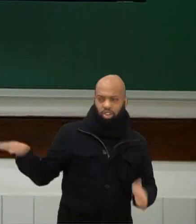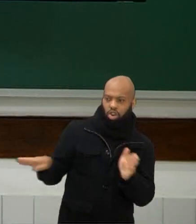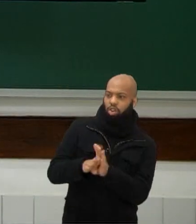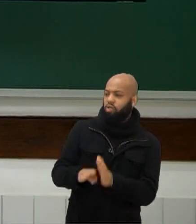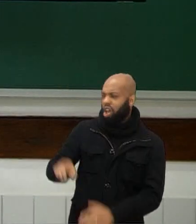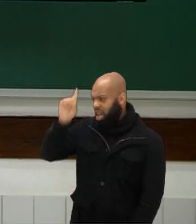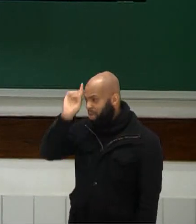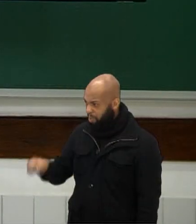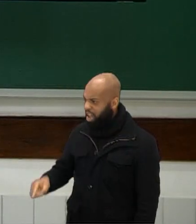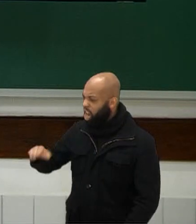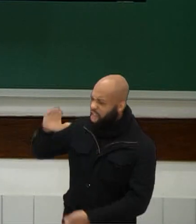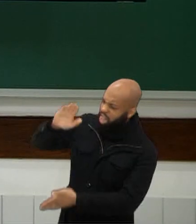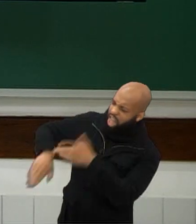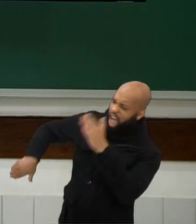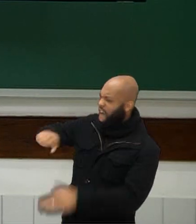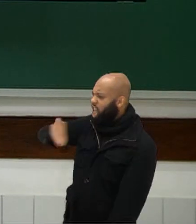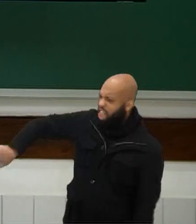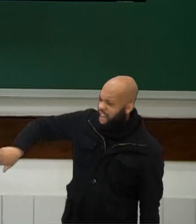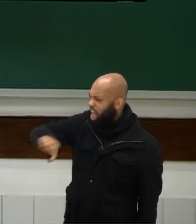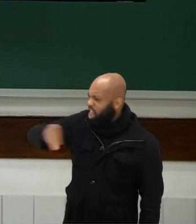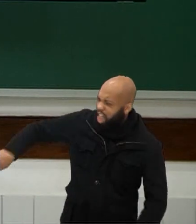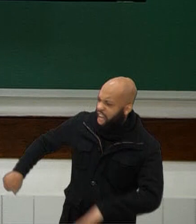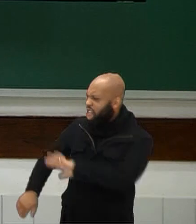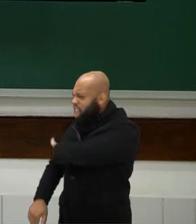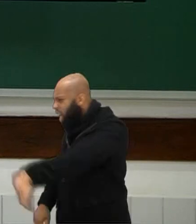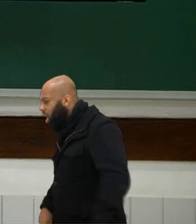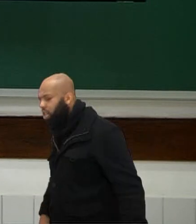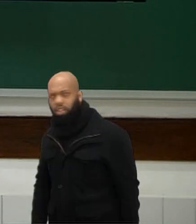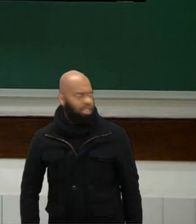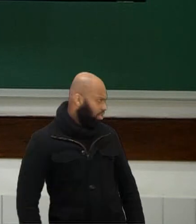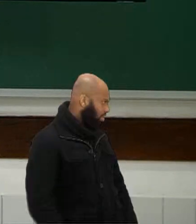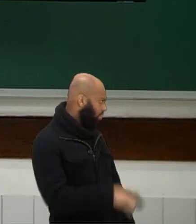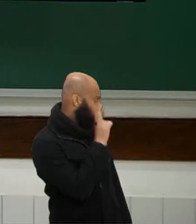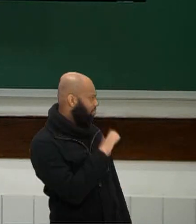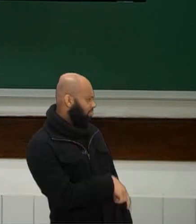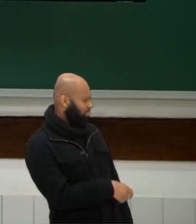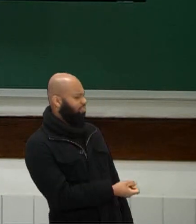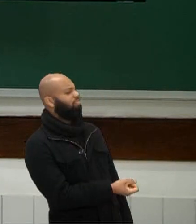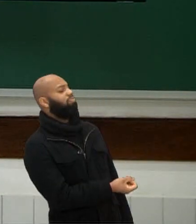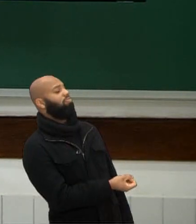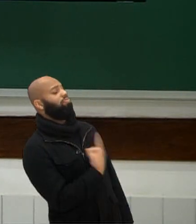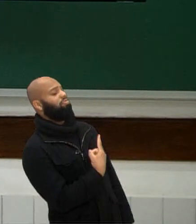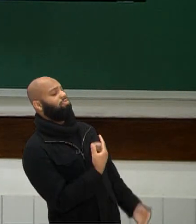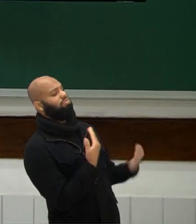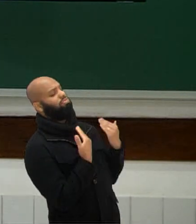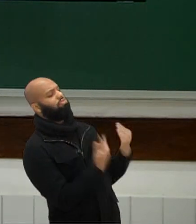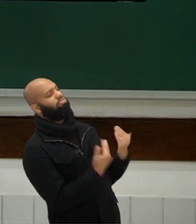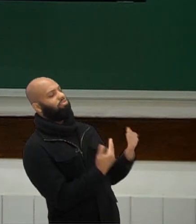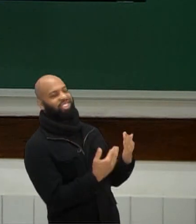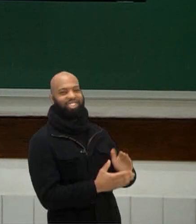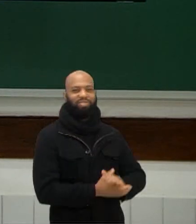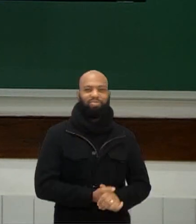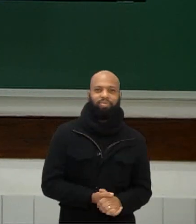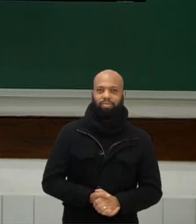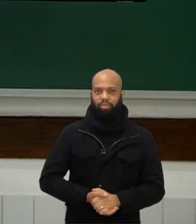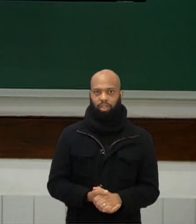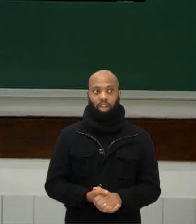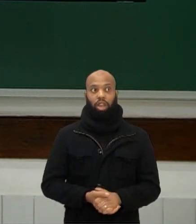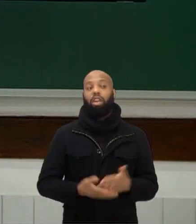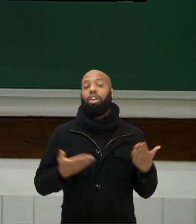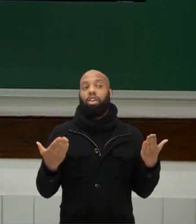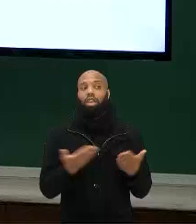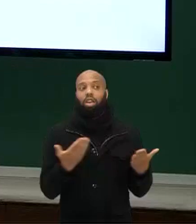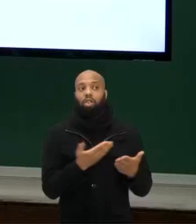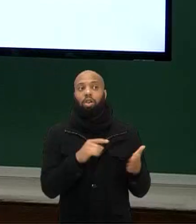e mandando ela sair da frente. E ela olha com aquela expressão de dúvida. E